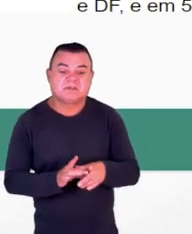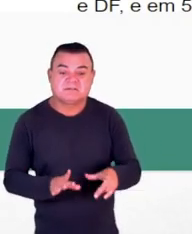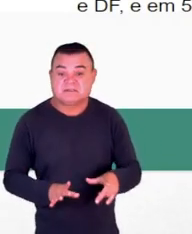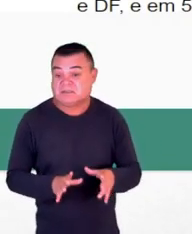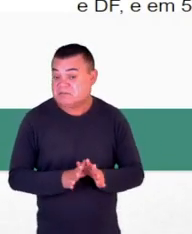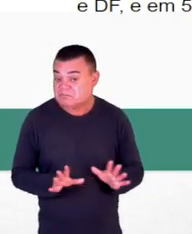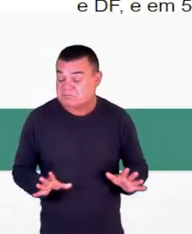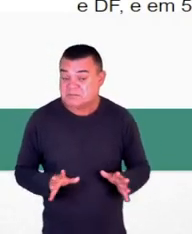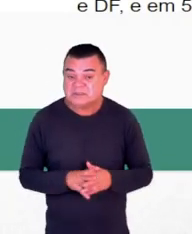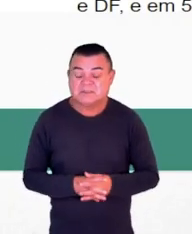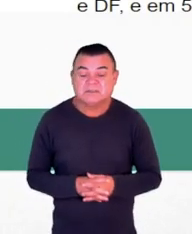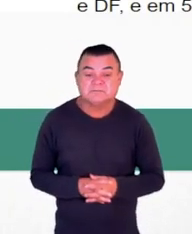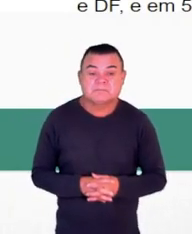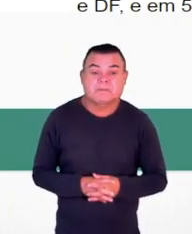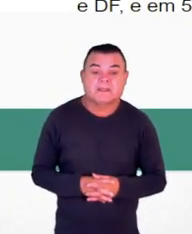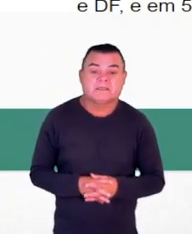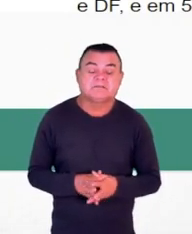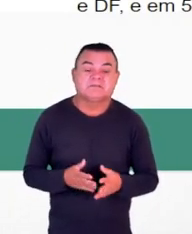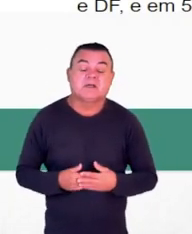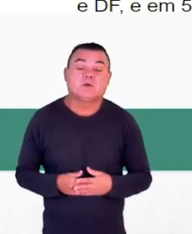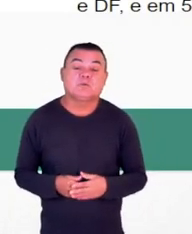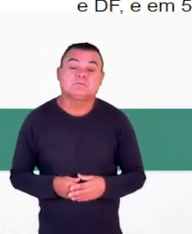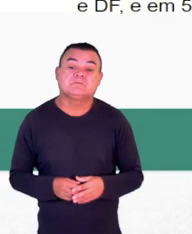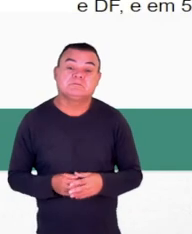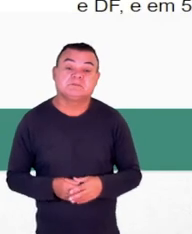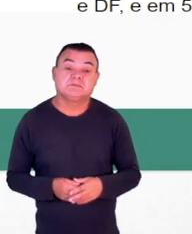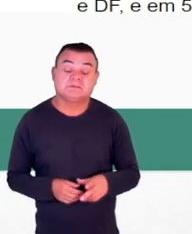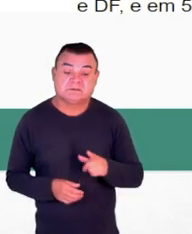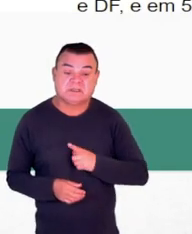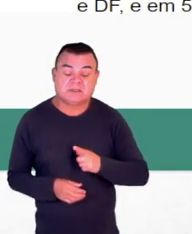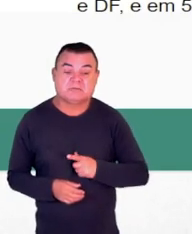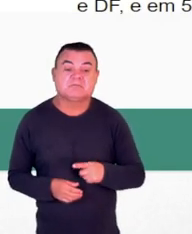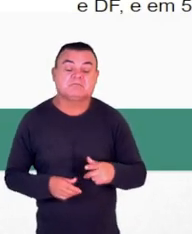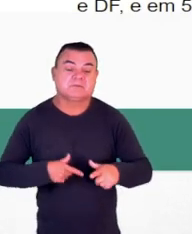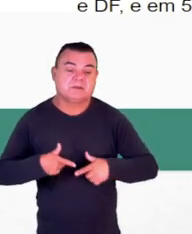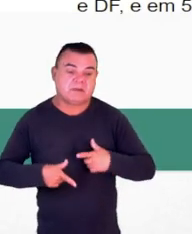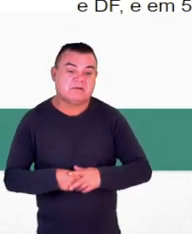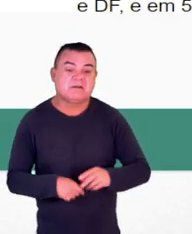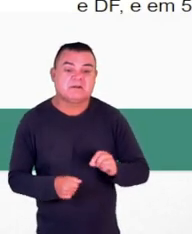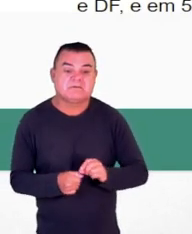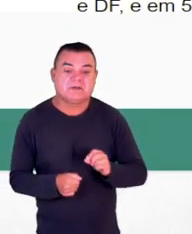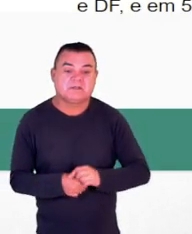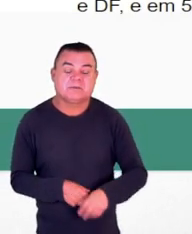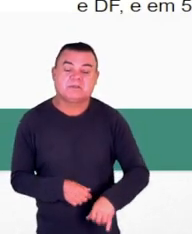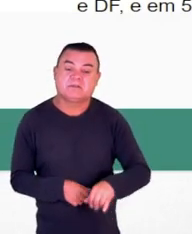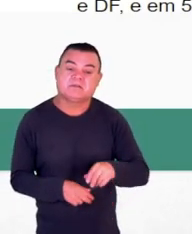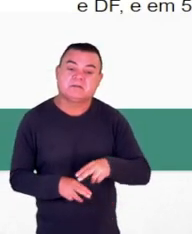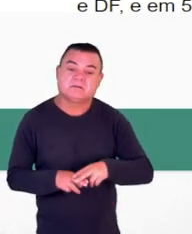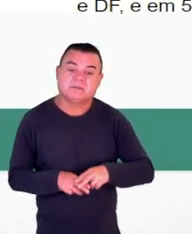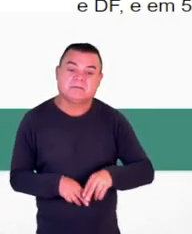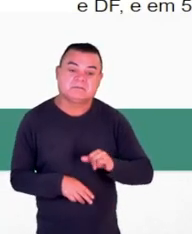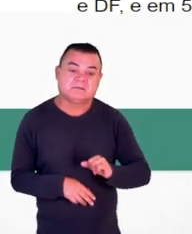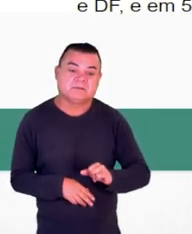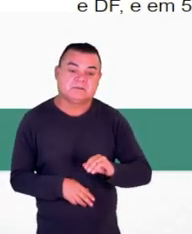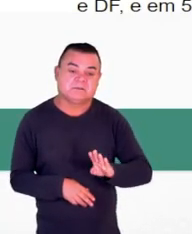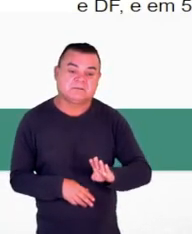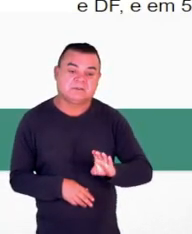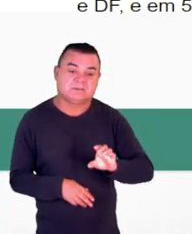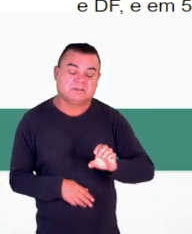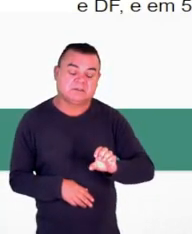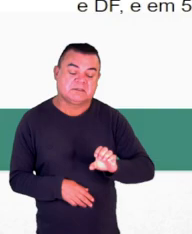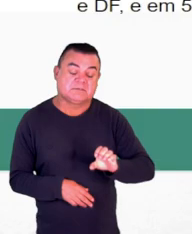historicamente sendo feito pelo IBGE né de aplicação da escala brasileira de insegurança alimentar utilizando-se da mesma